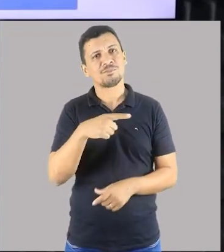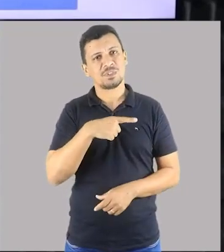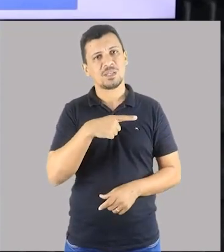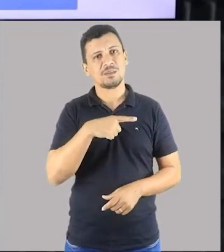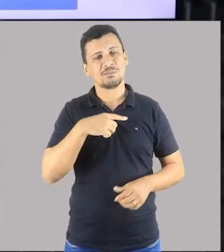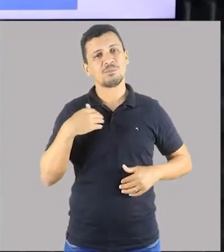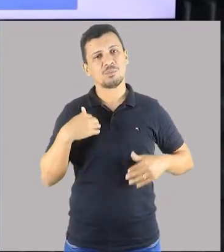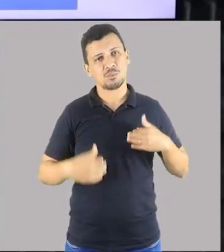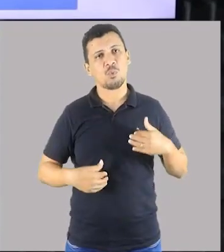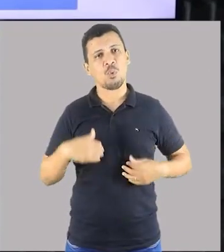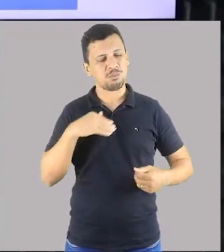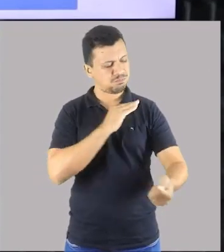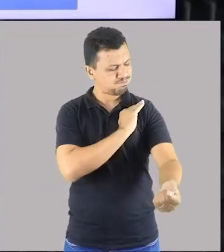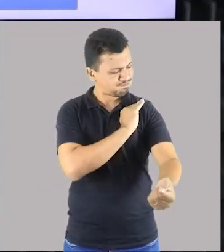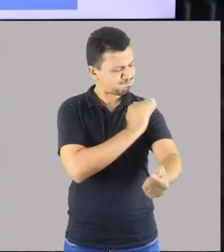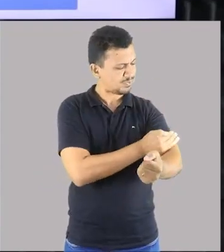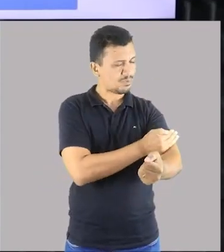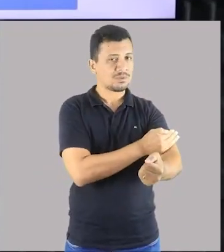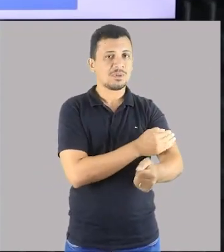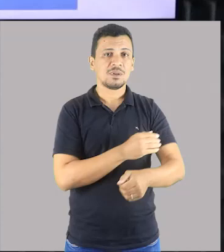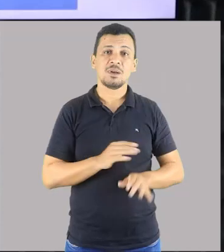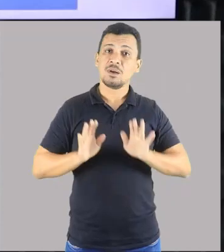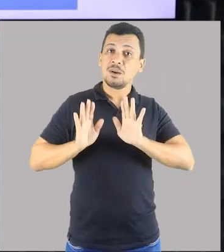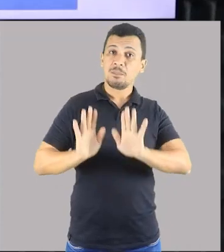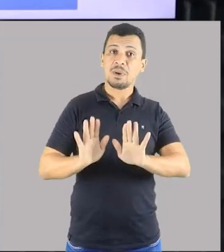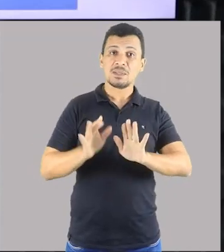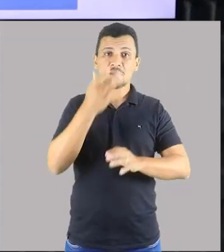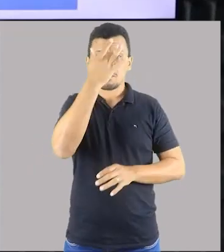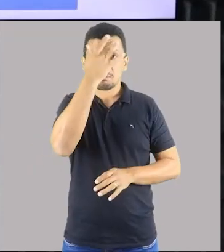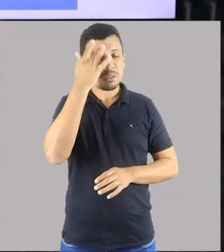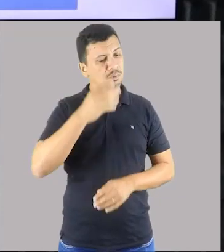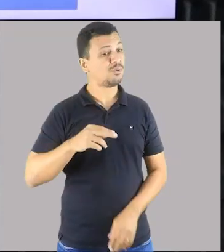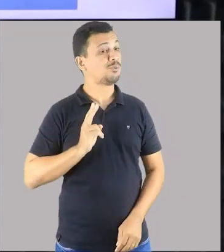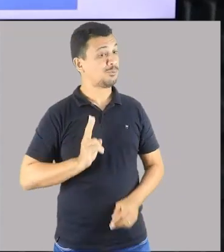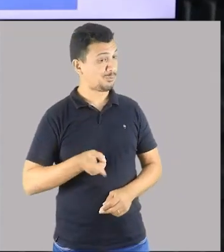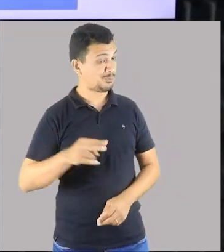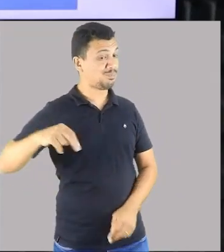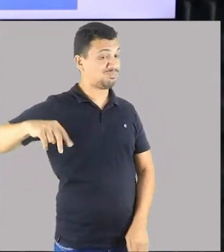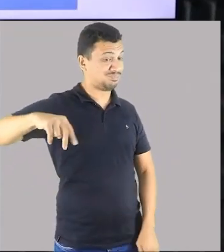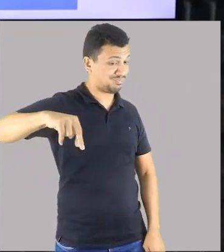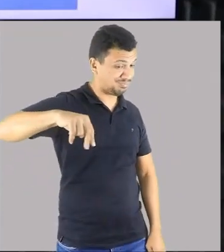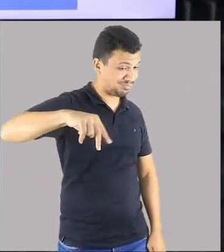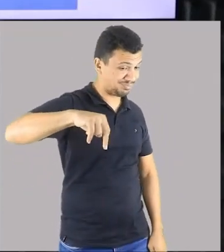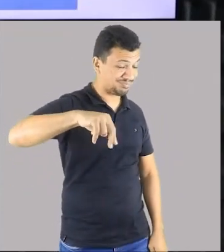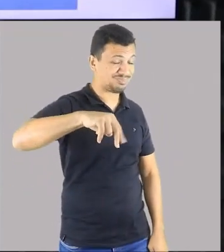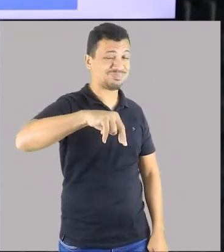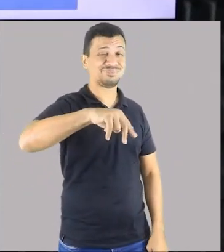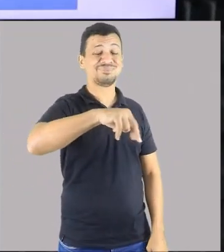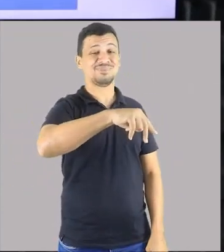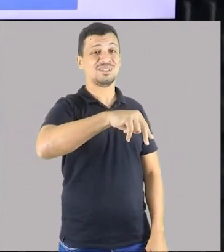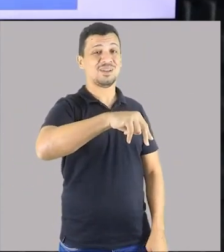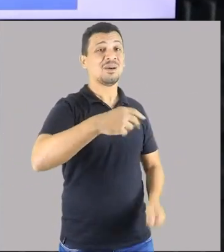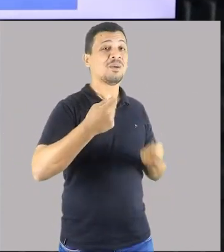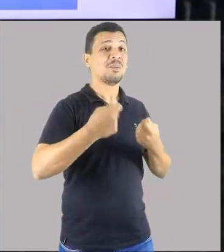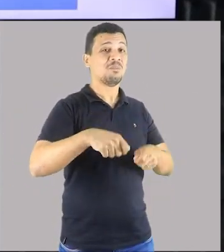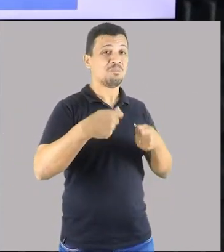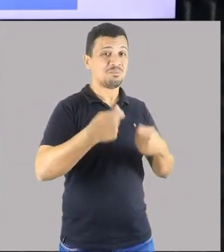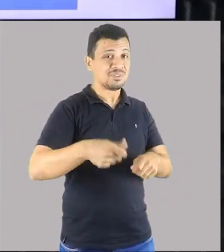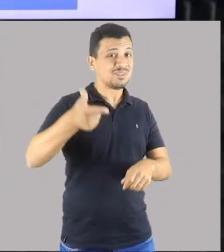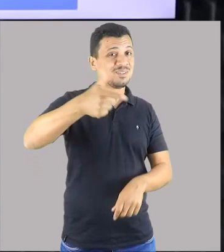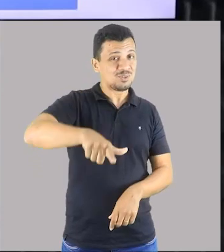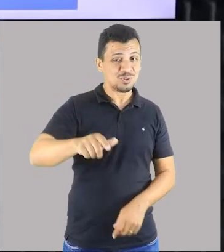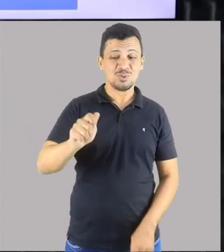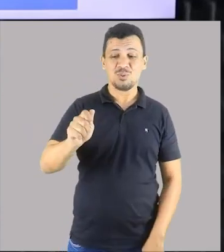pequenas dentro da musculatura, mas o indivíduo continua correndo. Ele precisa ressintetizar o